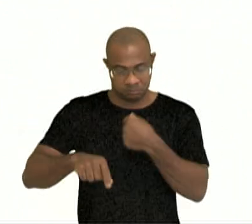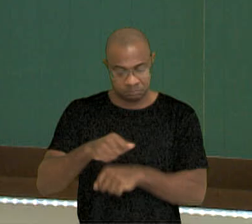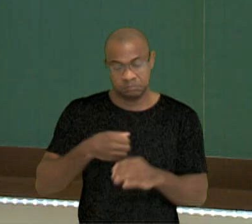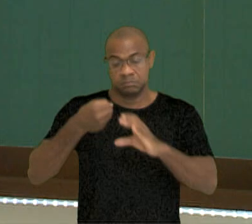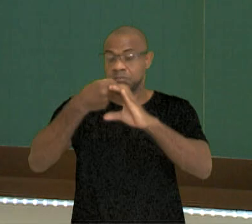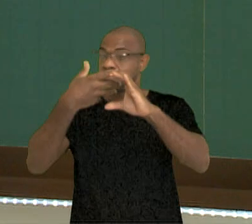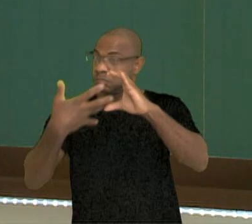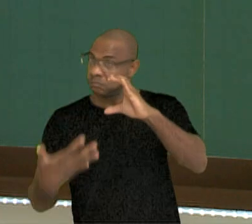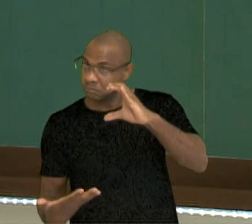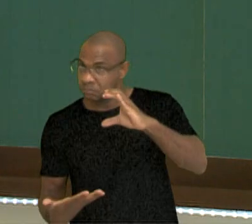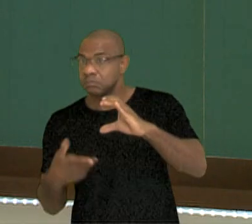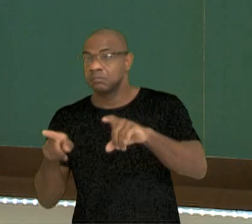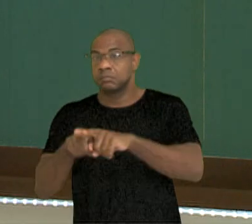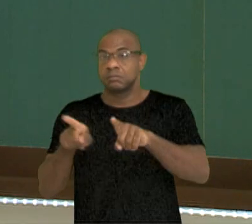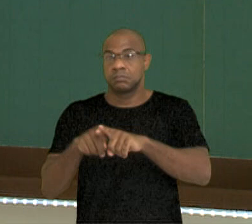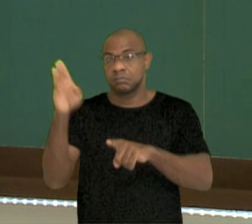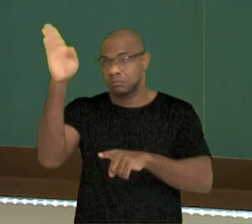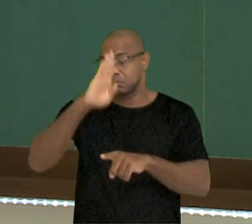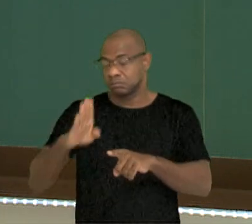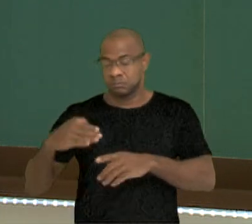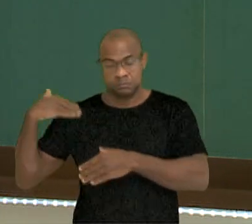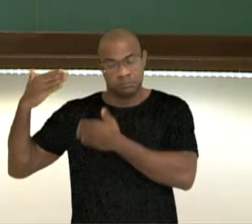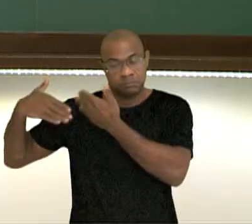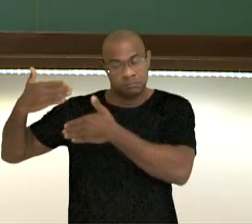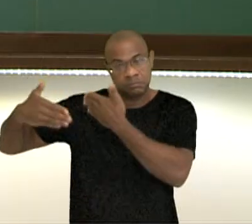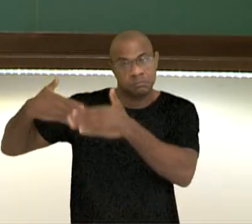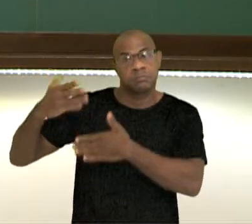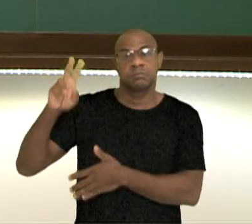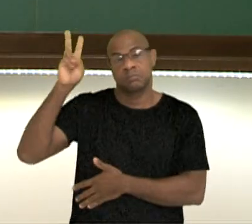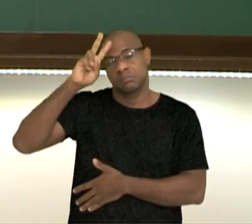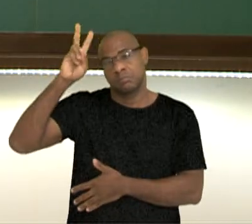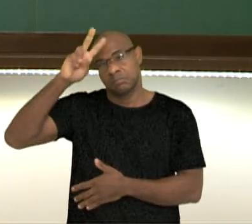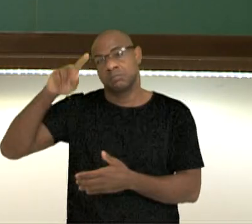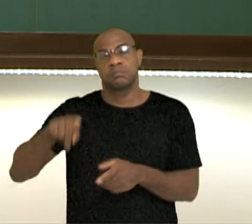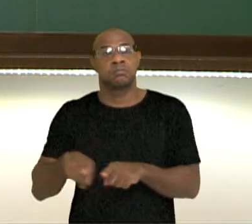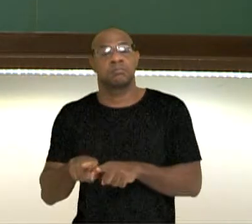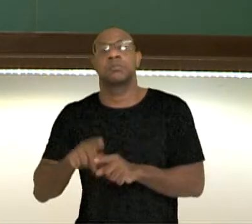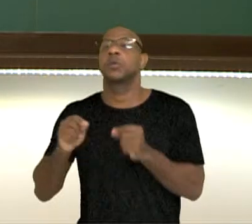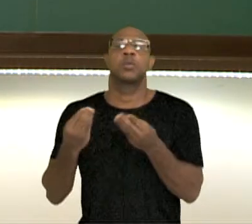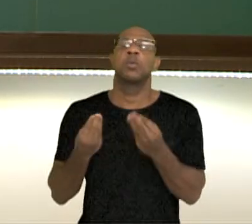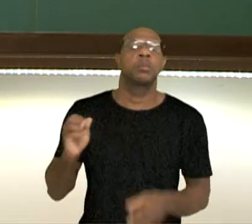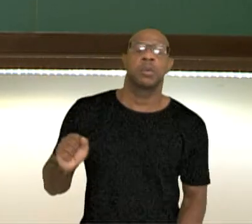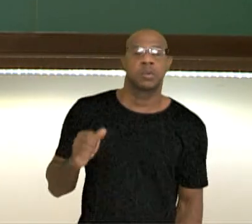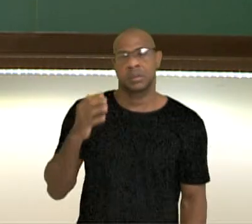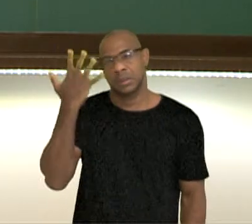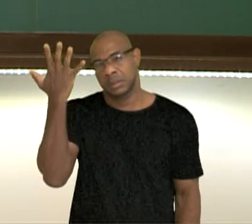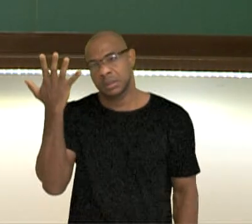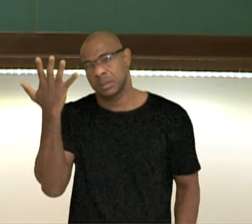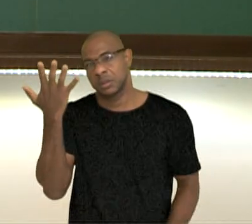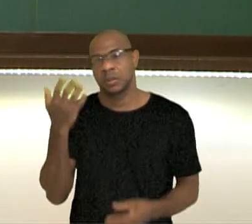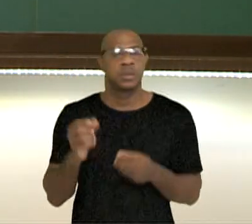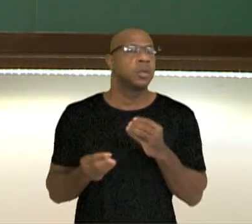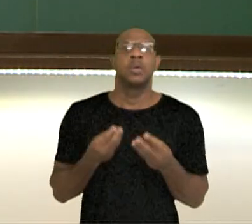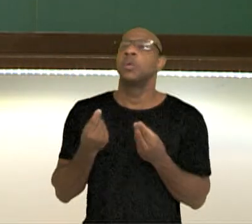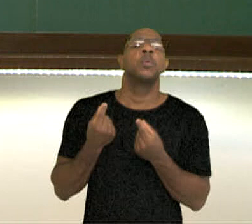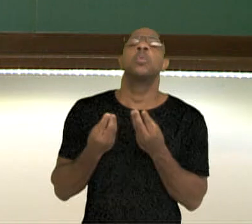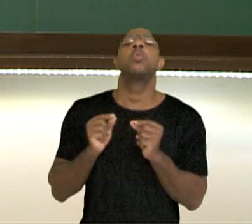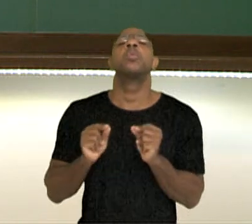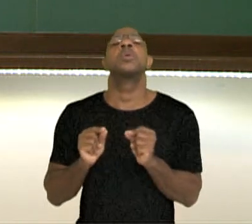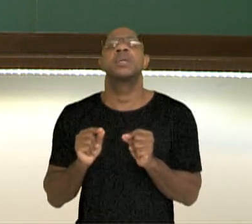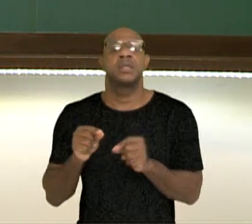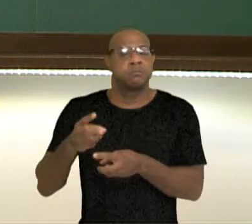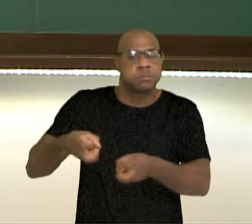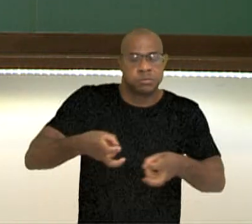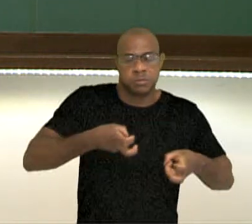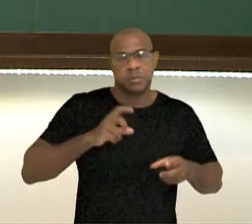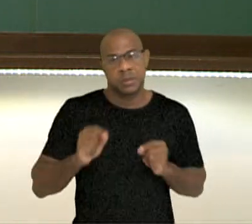ao longo da sua história ali, da ocupação do território, como isso aconteceu, os desdobramentos, as consequências,